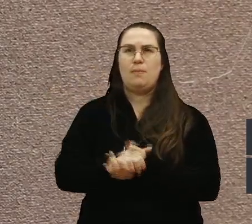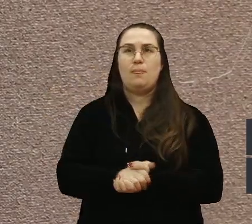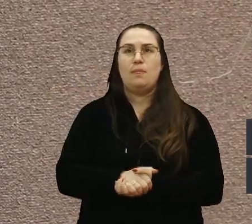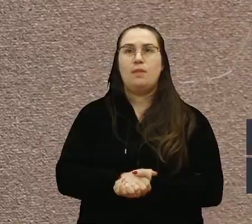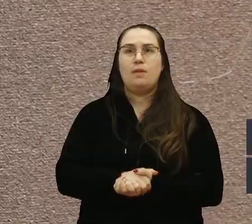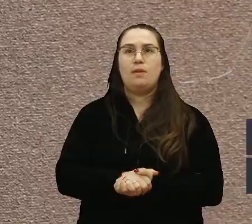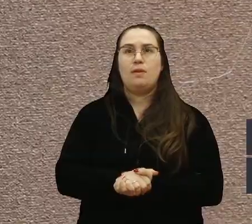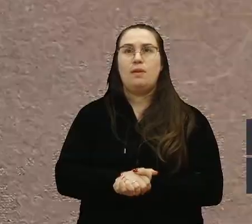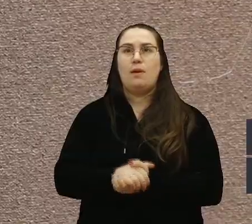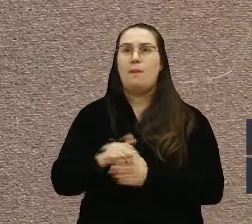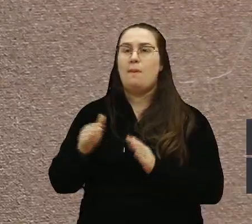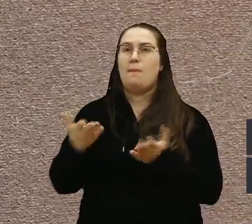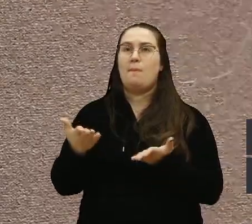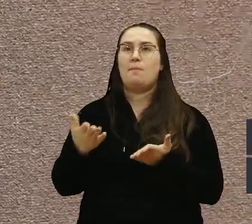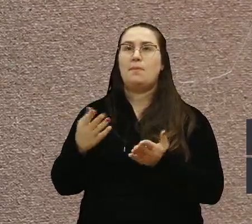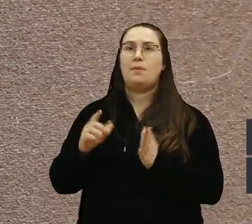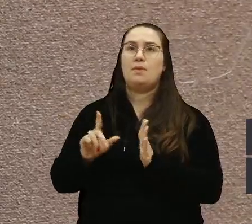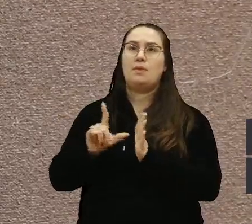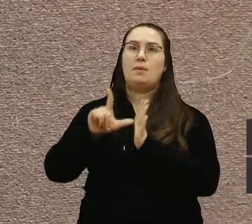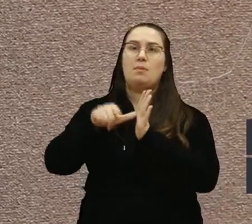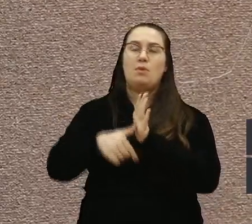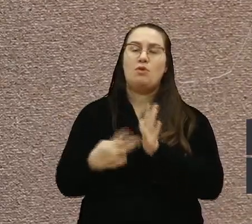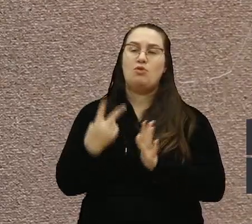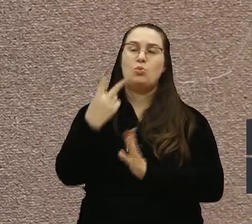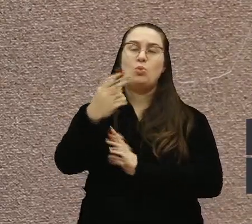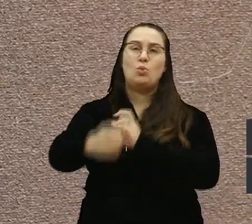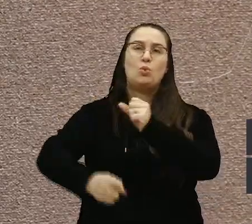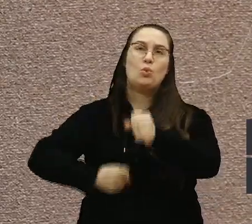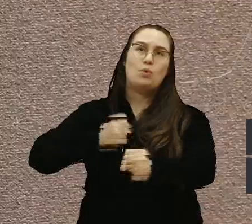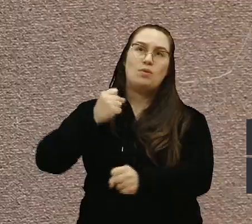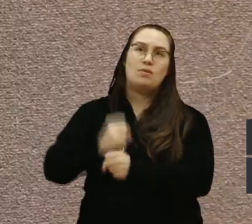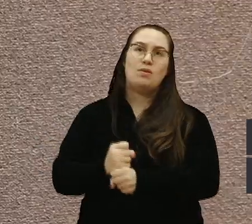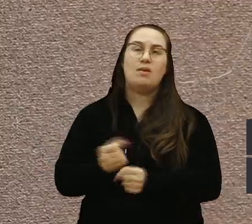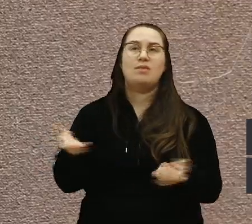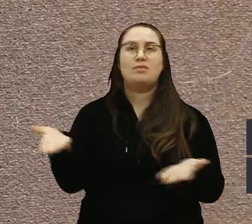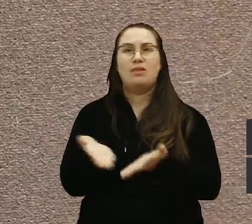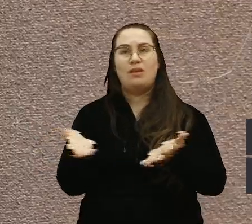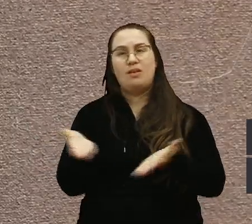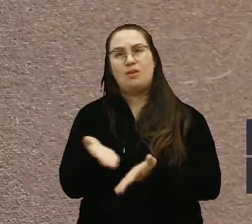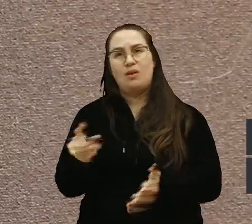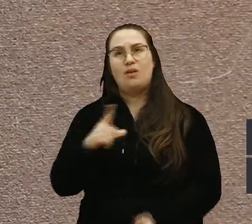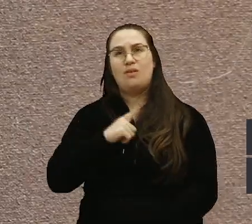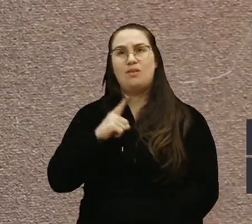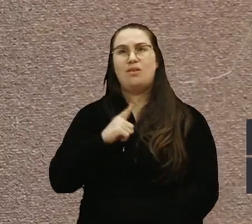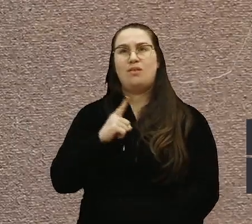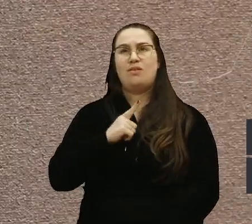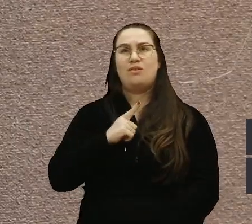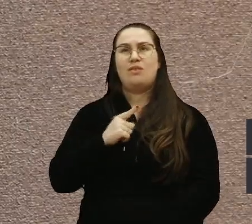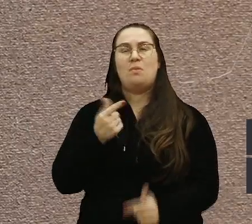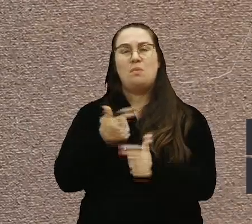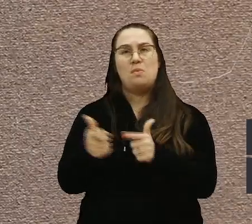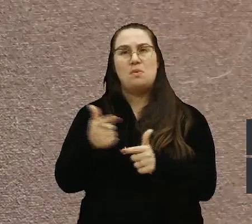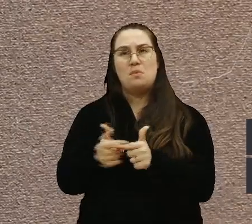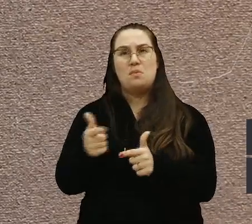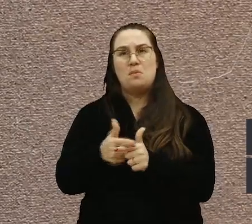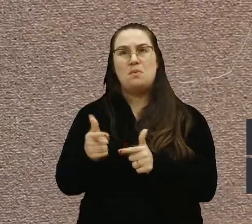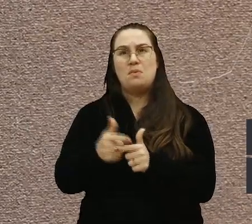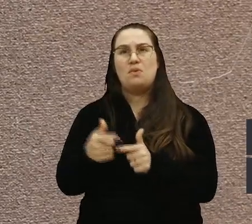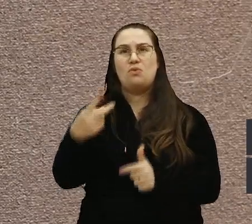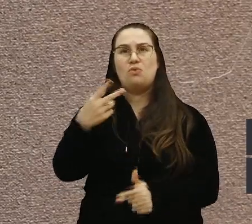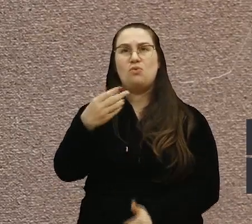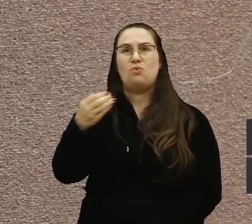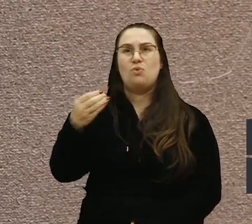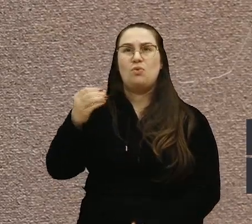Vejam, passados 2 anos, agora nós temos um déficit de mais de